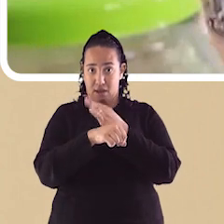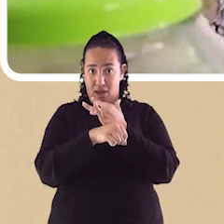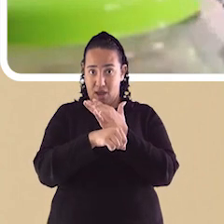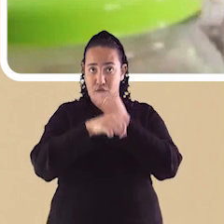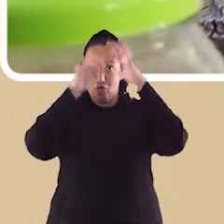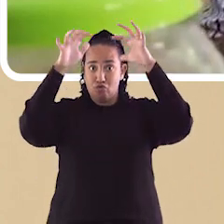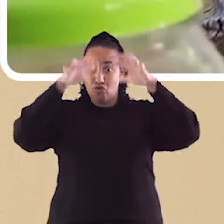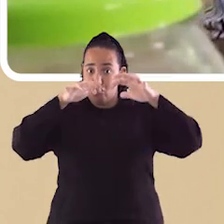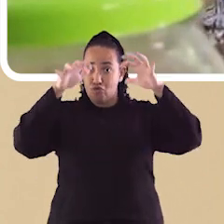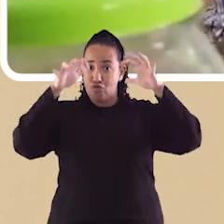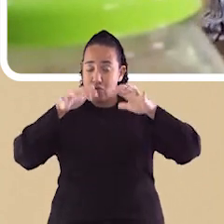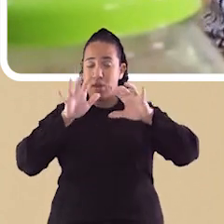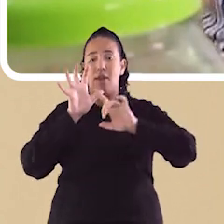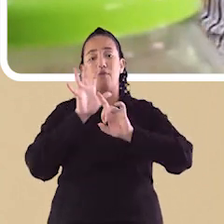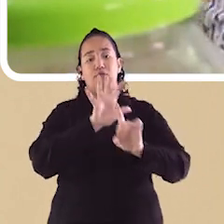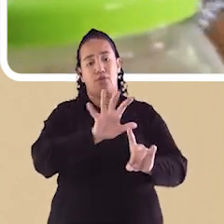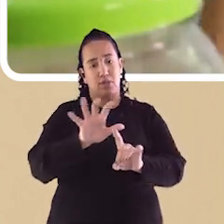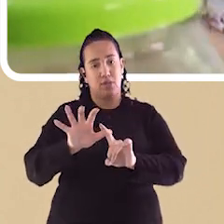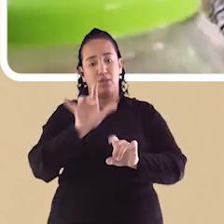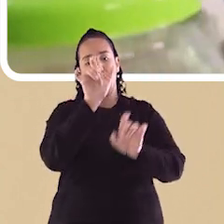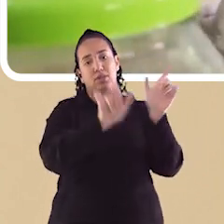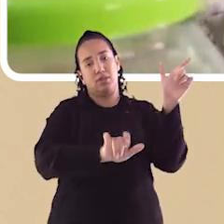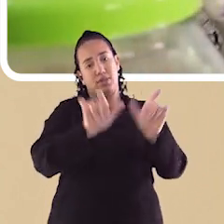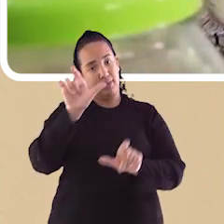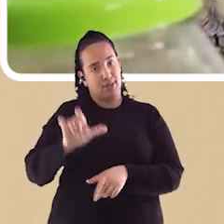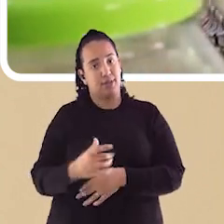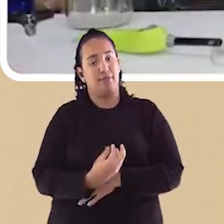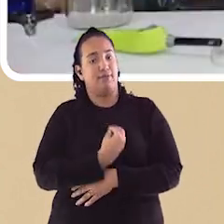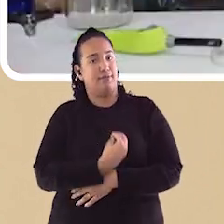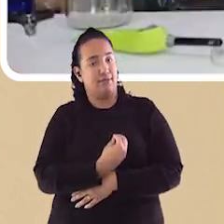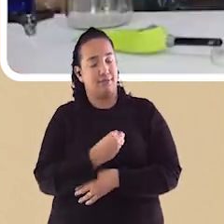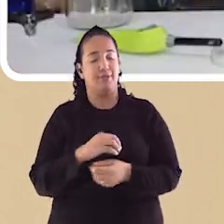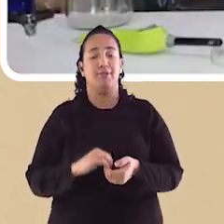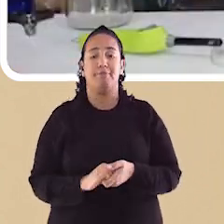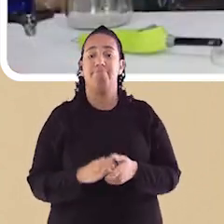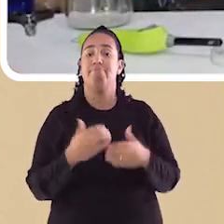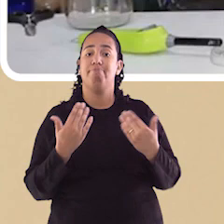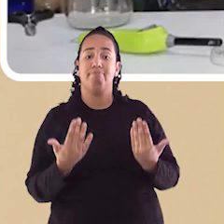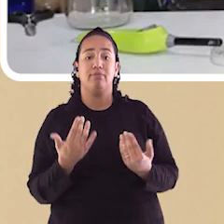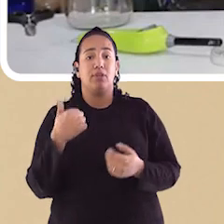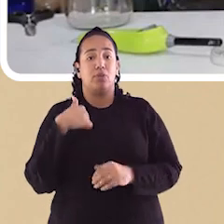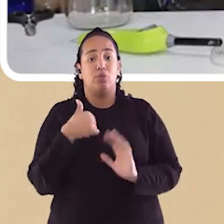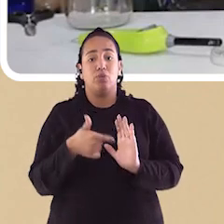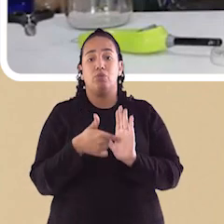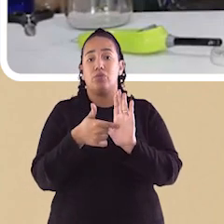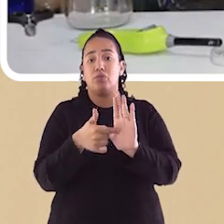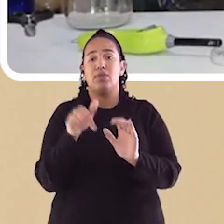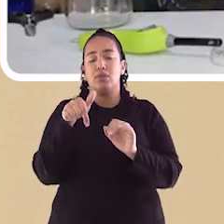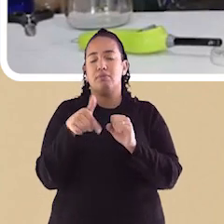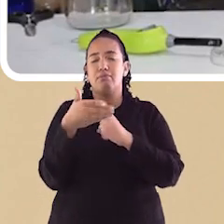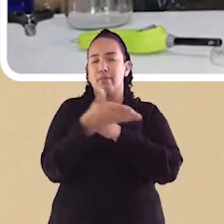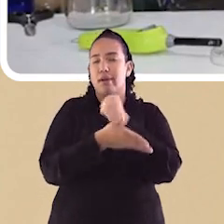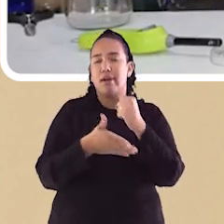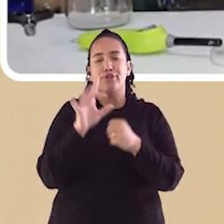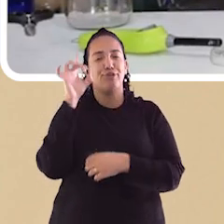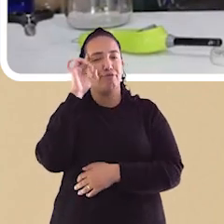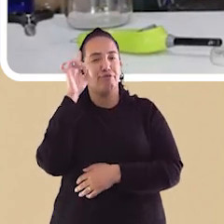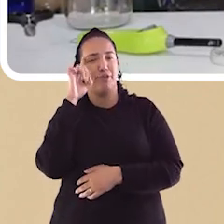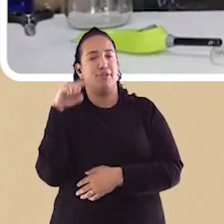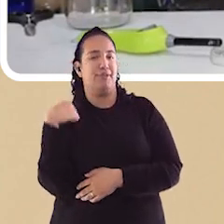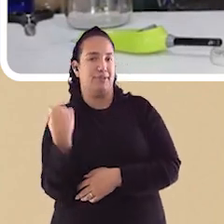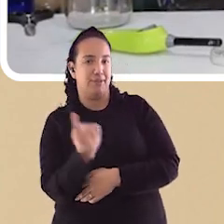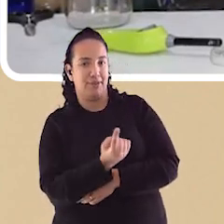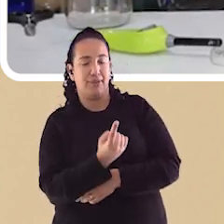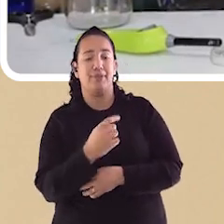ácidos chovem, eles fazem muito mal para um monte de seres vivos. O que a gente viu aqui é uma demonstração caseira do que acontece na vida